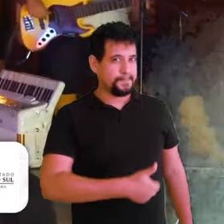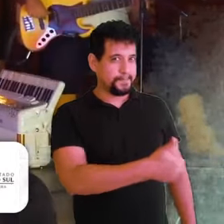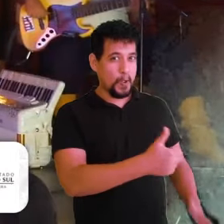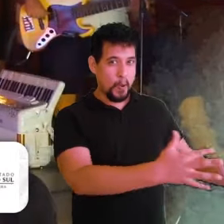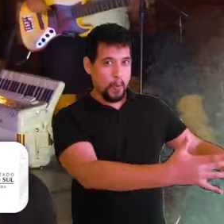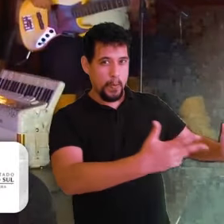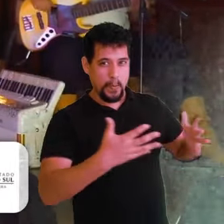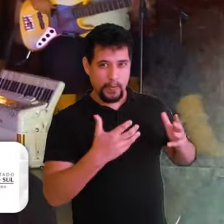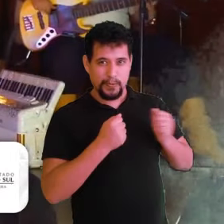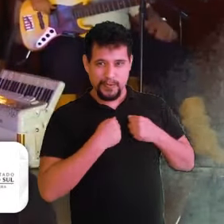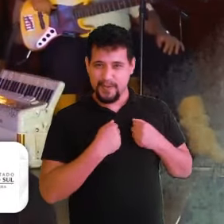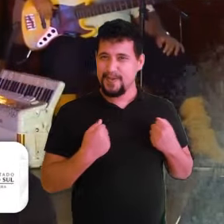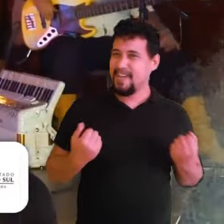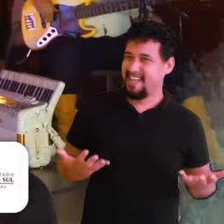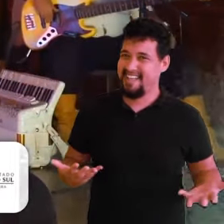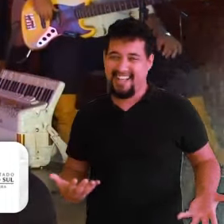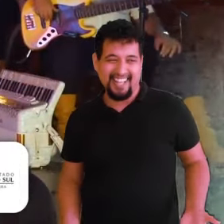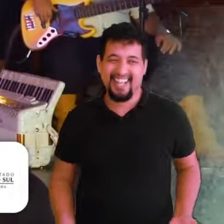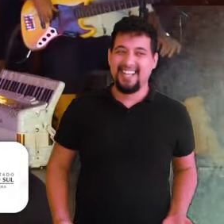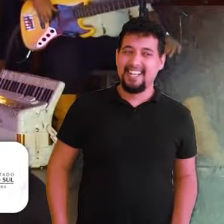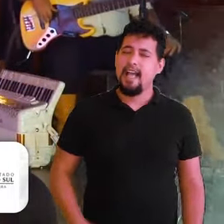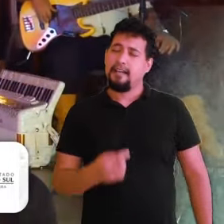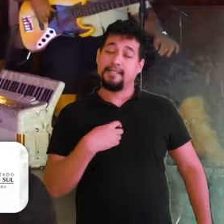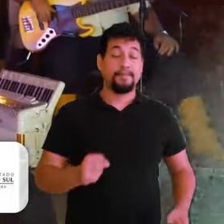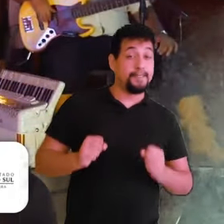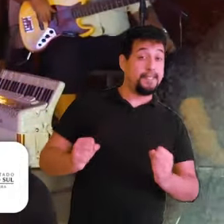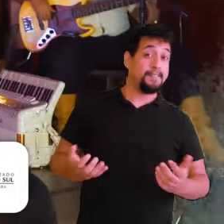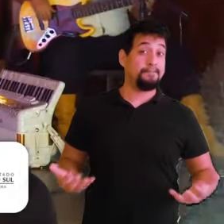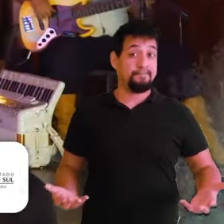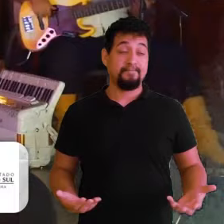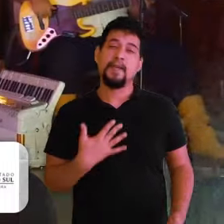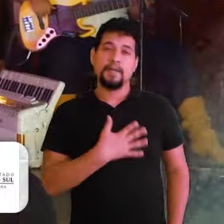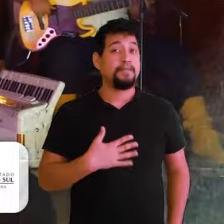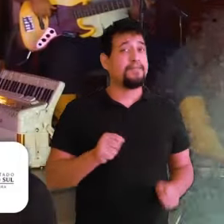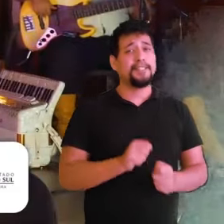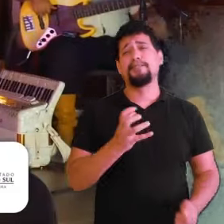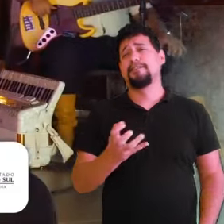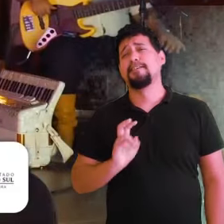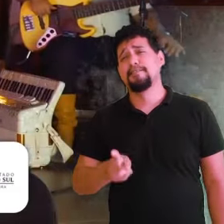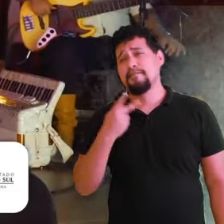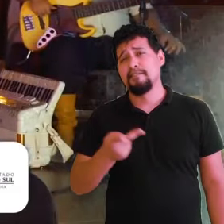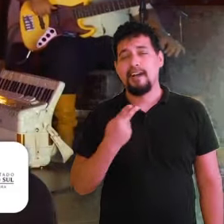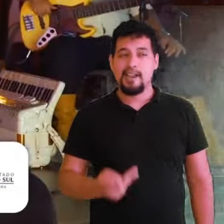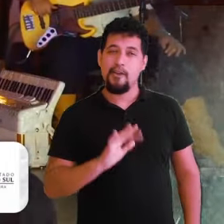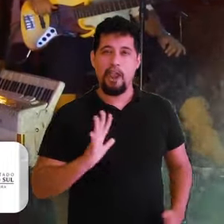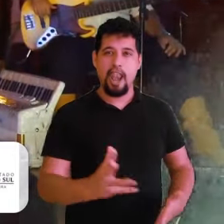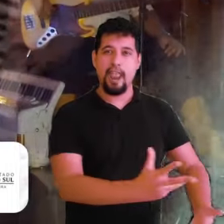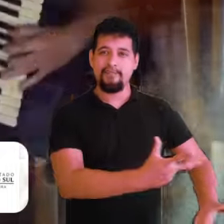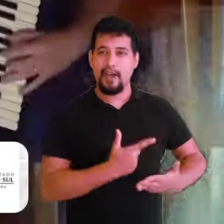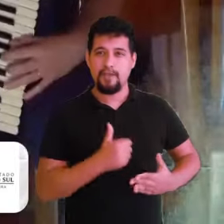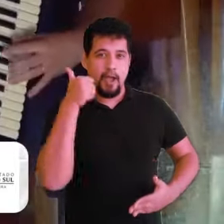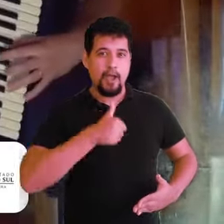comigo. Ah, se eu pudesse fazer o que eu sempre digo, eu levava essa mulherada